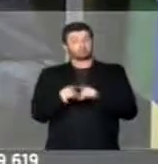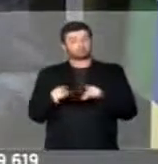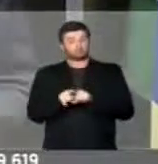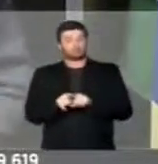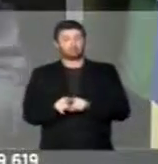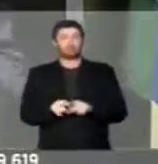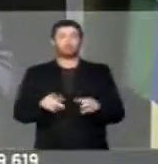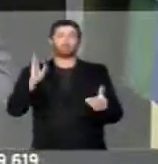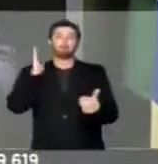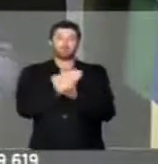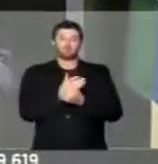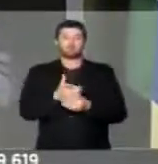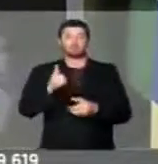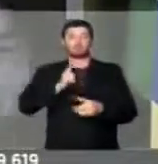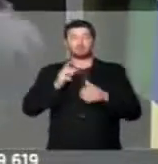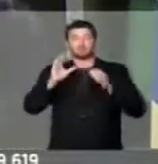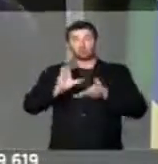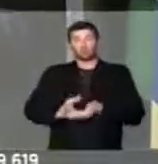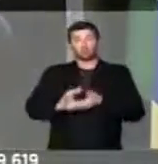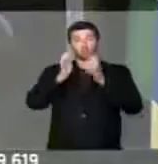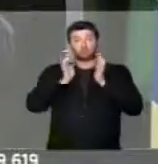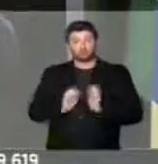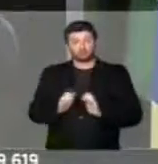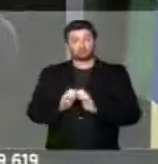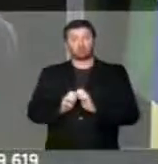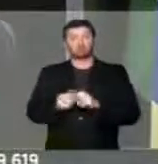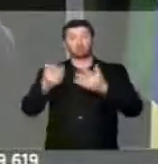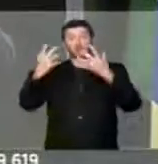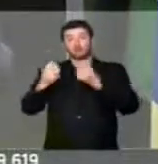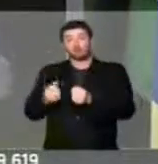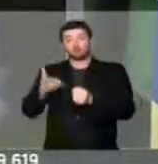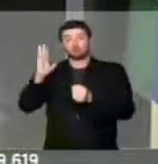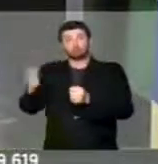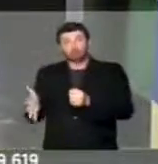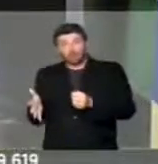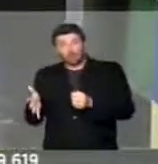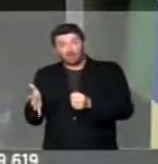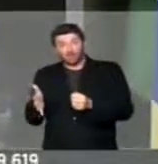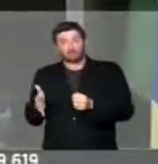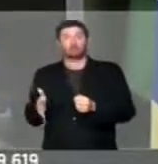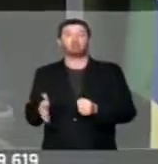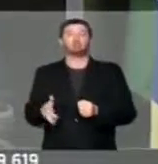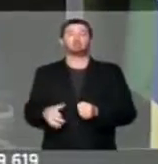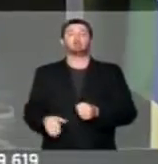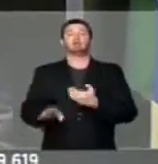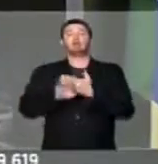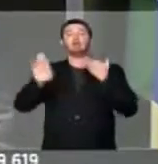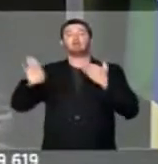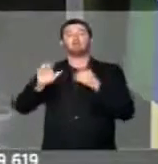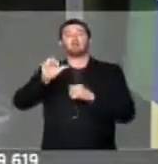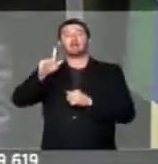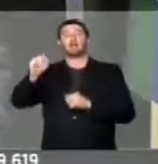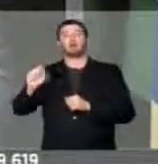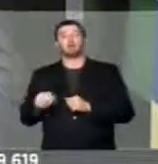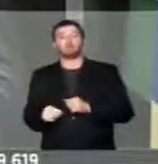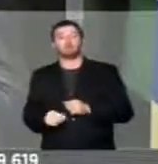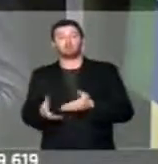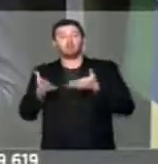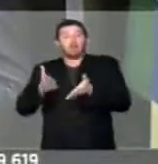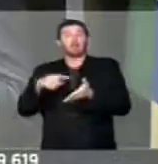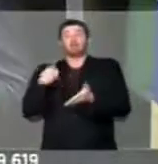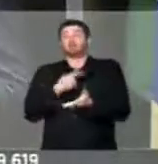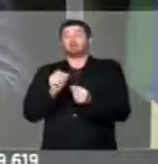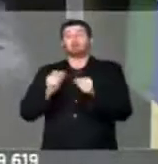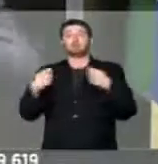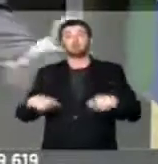respondendo processo no conselho de ética com a admissibilidade montada tenho que se afastou de seus cargos é isso que